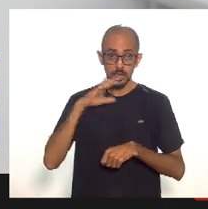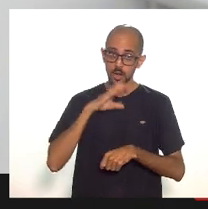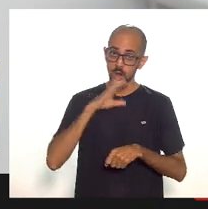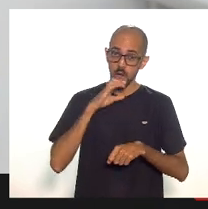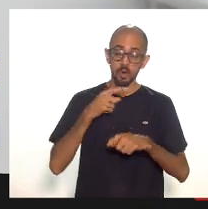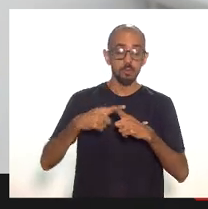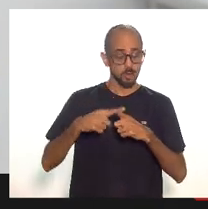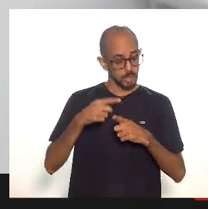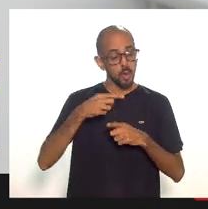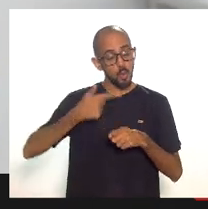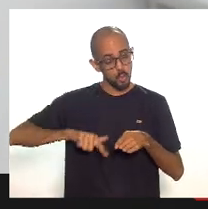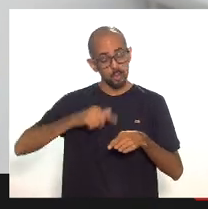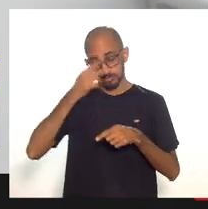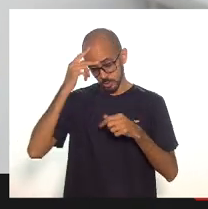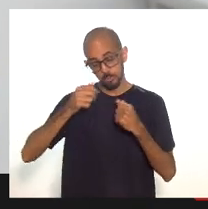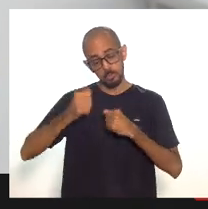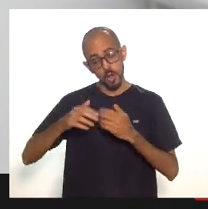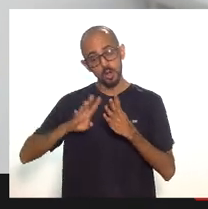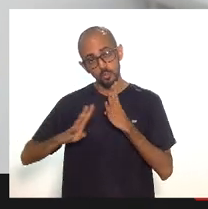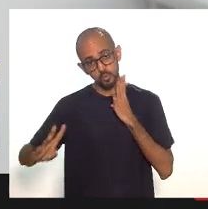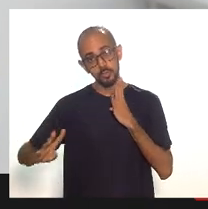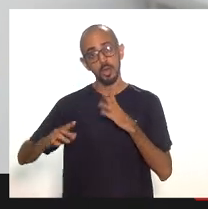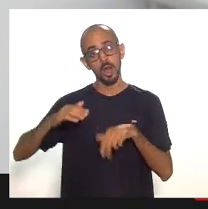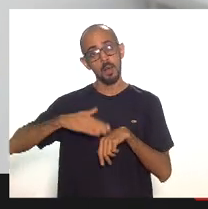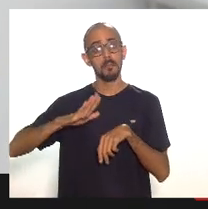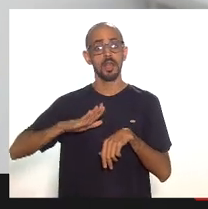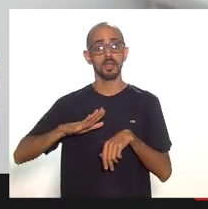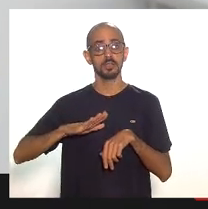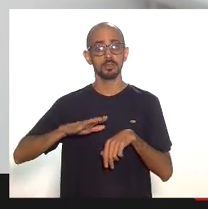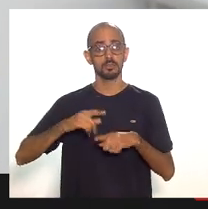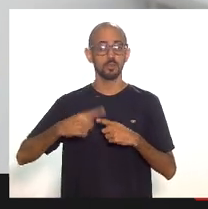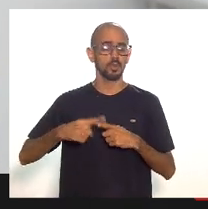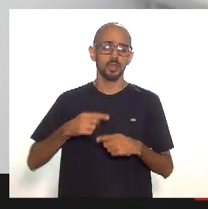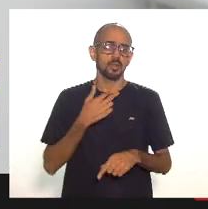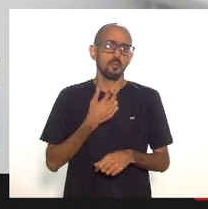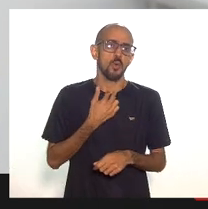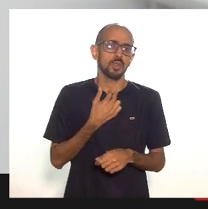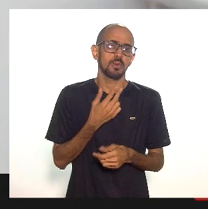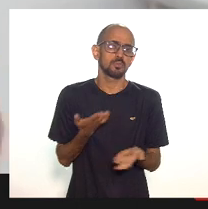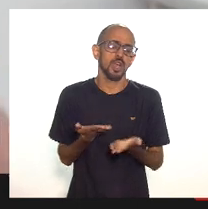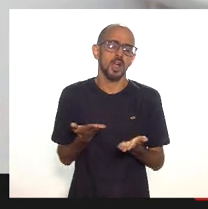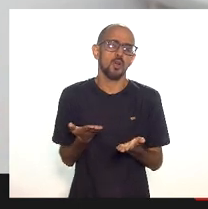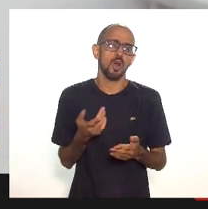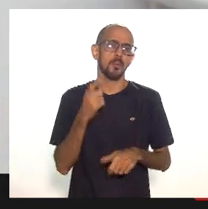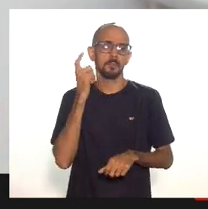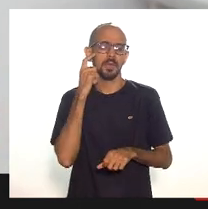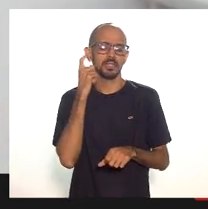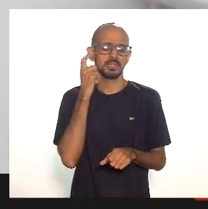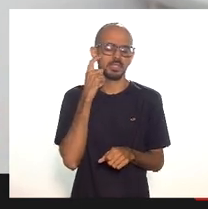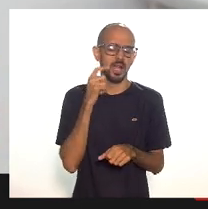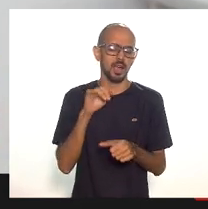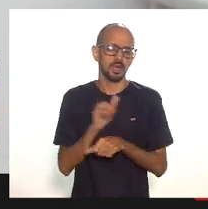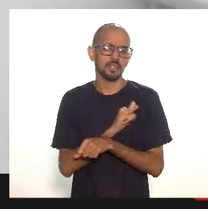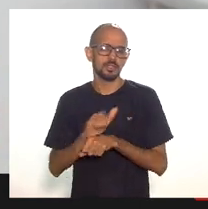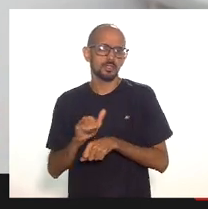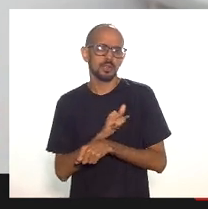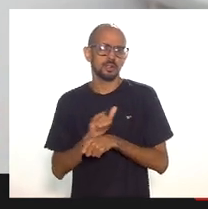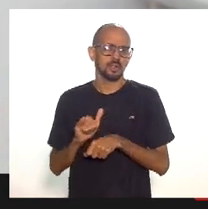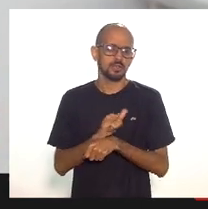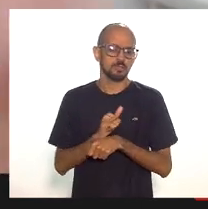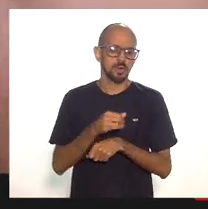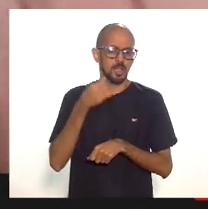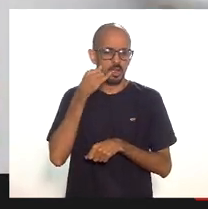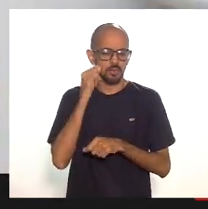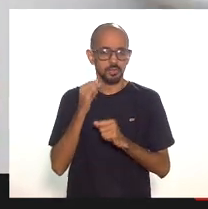cheguem nessa situação. Então, a minha pergunta é essa, por que não podemos agora pensar nas medidas de fato de restrição de